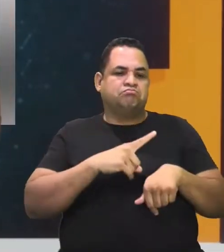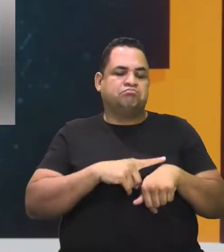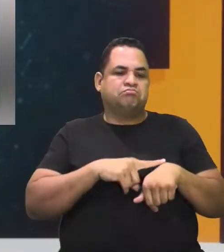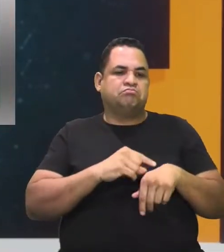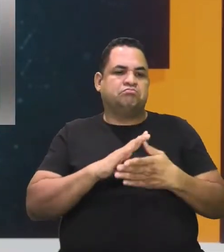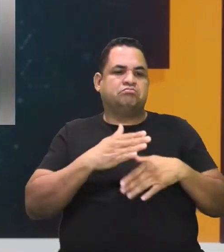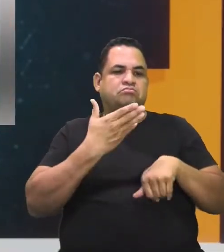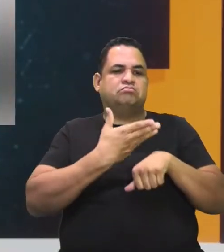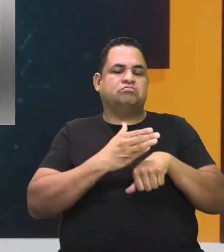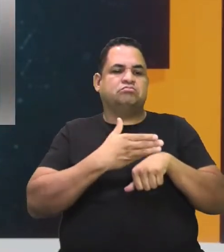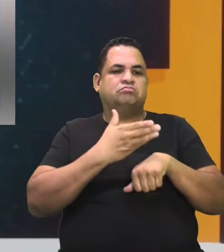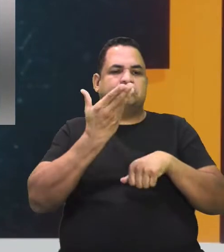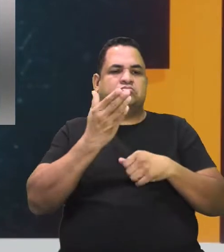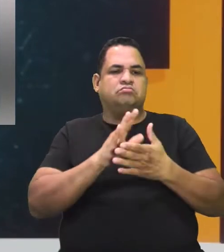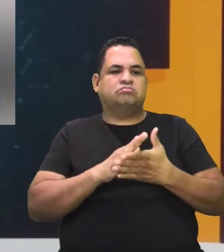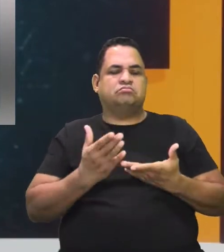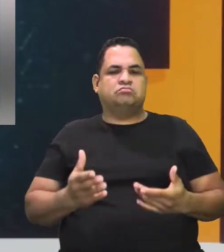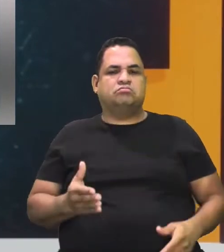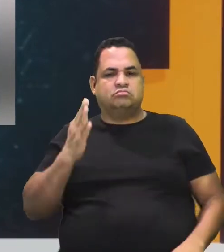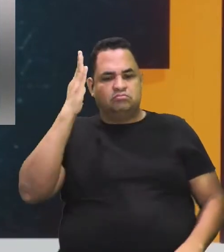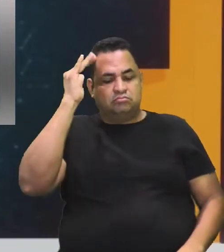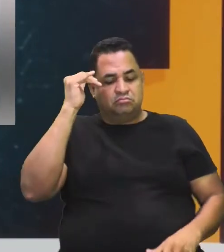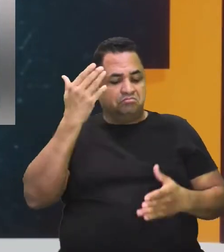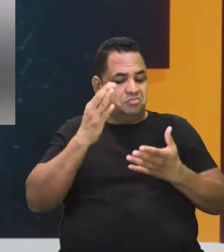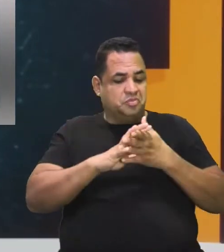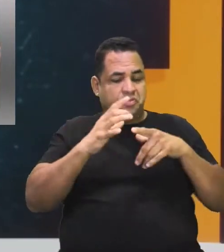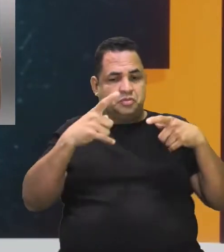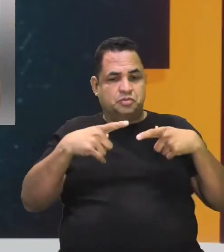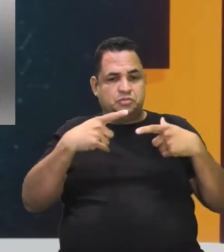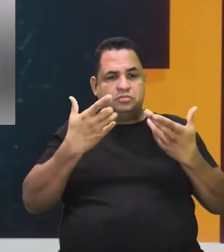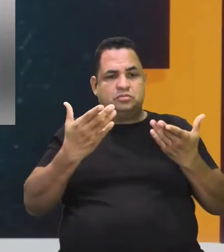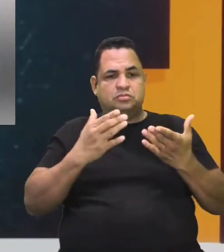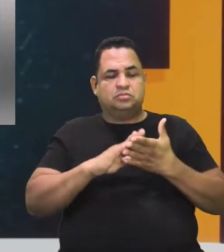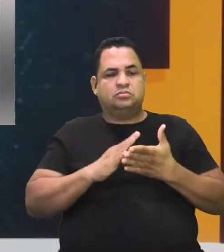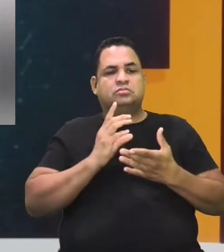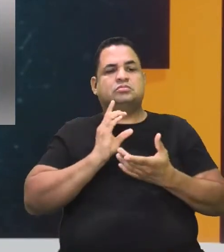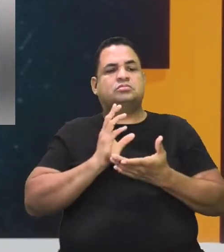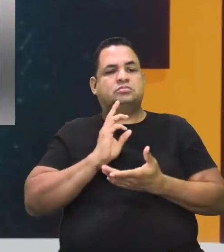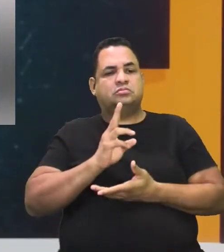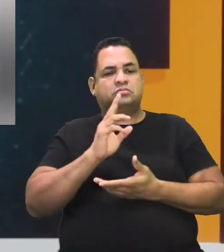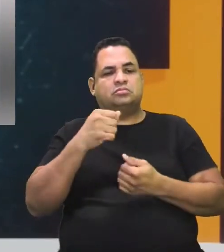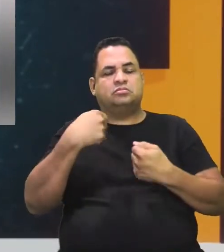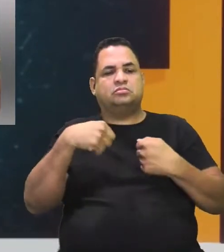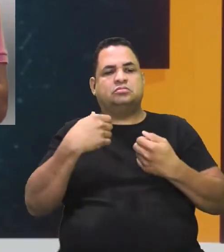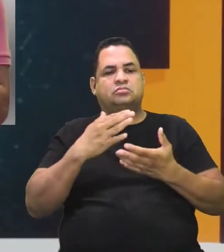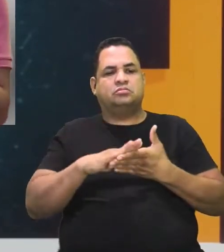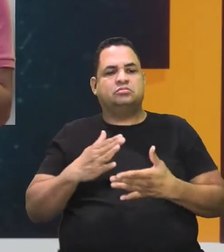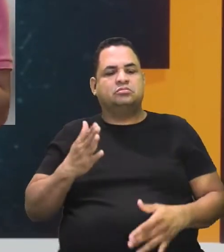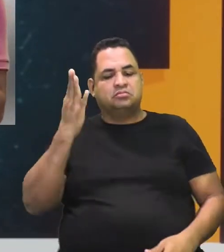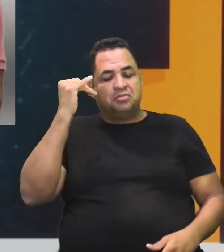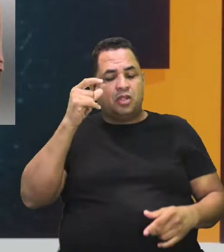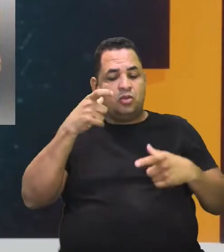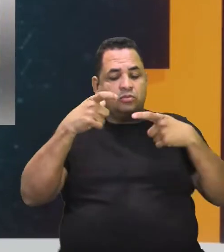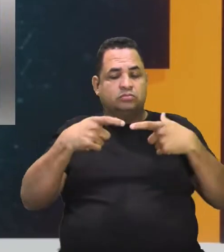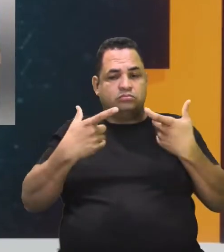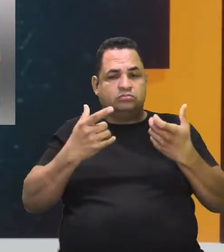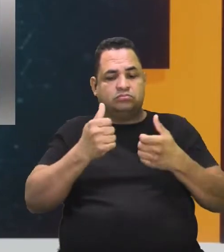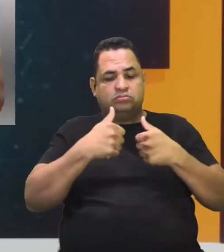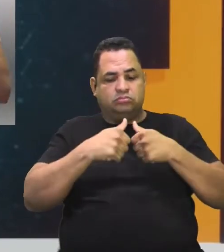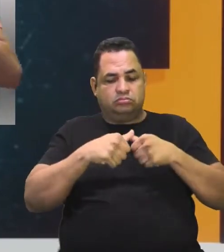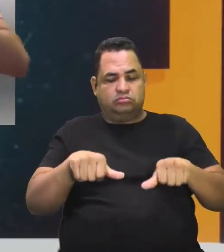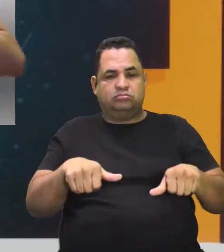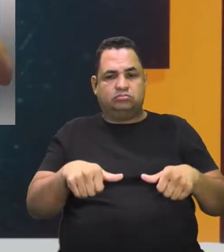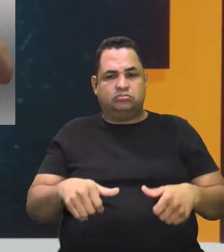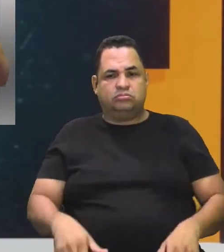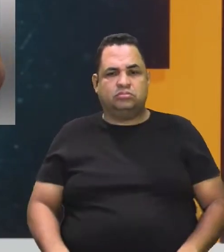e vão praticando essa parte aí de localização também, né? Pronto. E a todo momento a gente precisa se localizar, certo? Até mesmo,